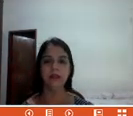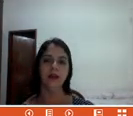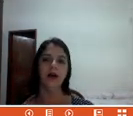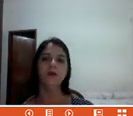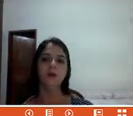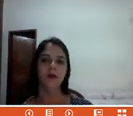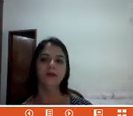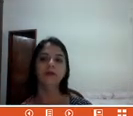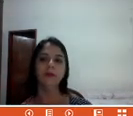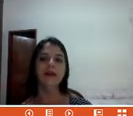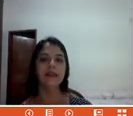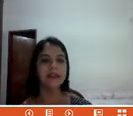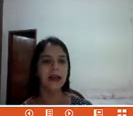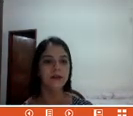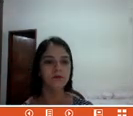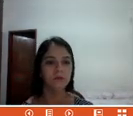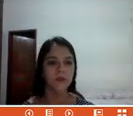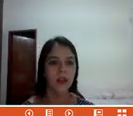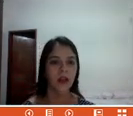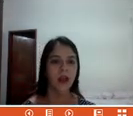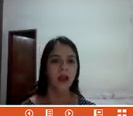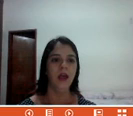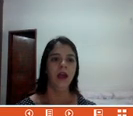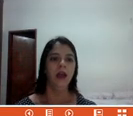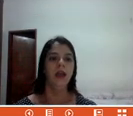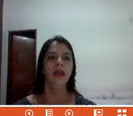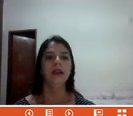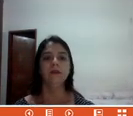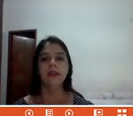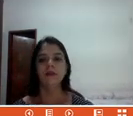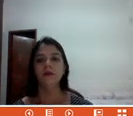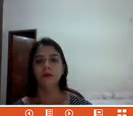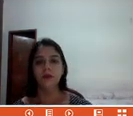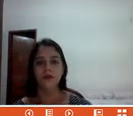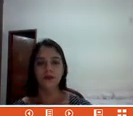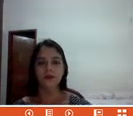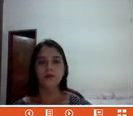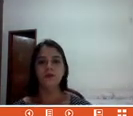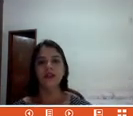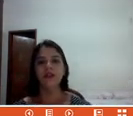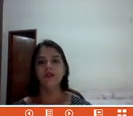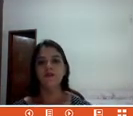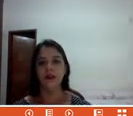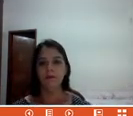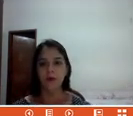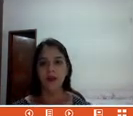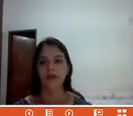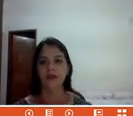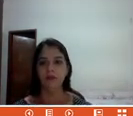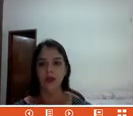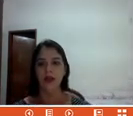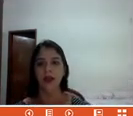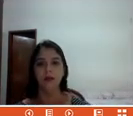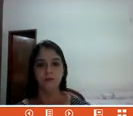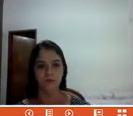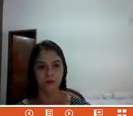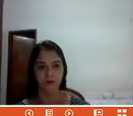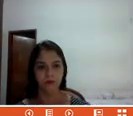aquele sinal qual eu fui batizada. Então, nessa cultura dos surdos, a gente vê, por